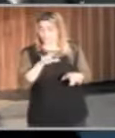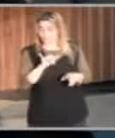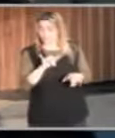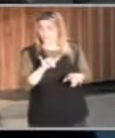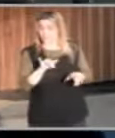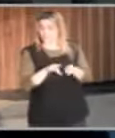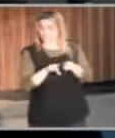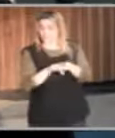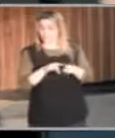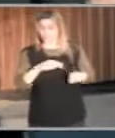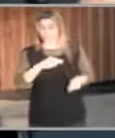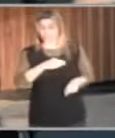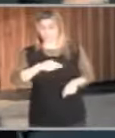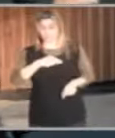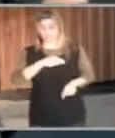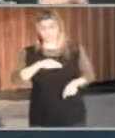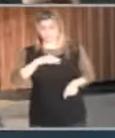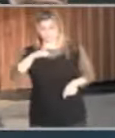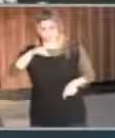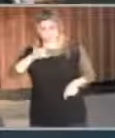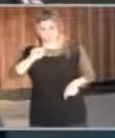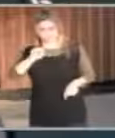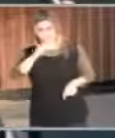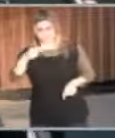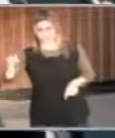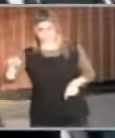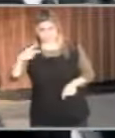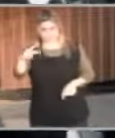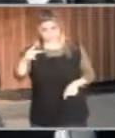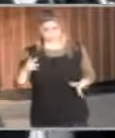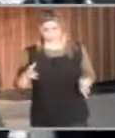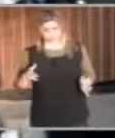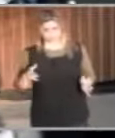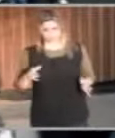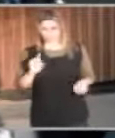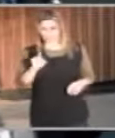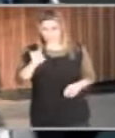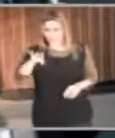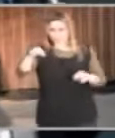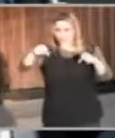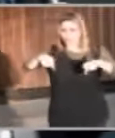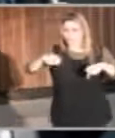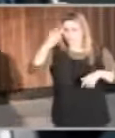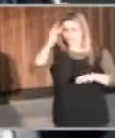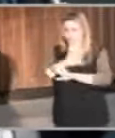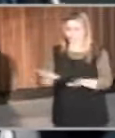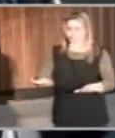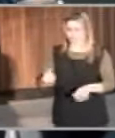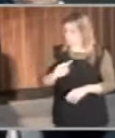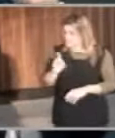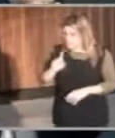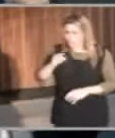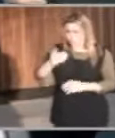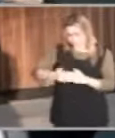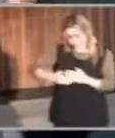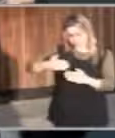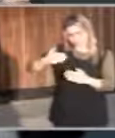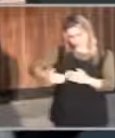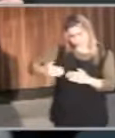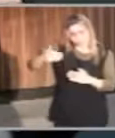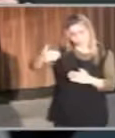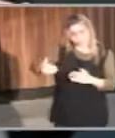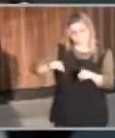missão não é uma oração que você vai fazer hoje amanhã acabou vai ser a tua batalha espiritual